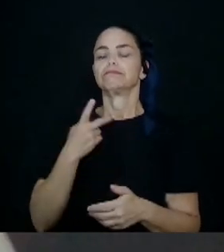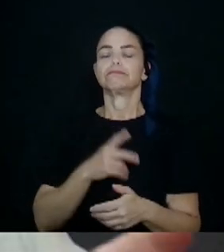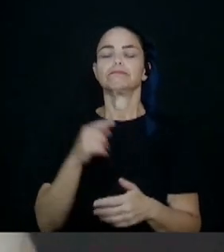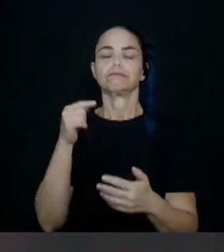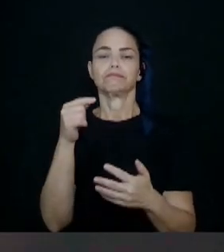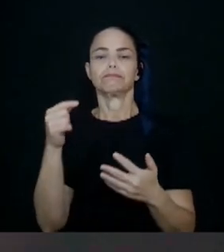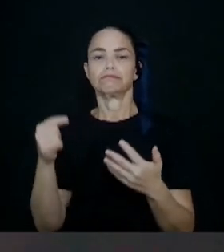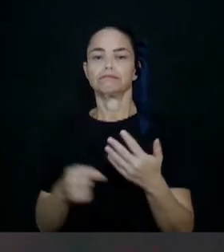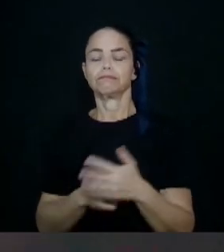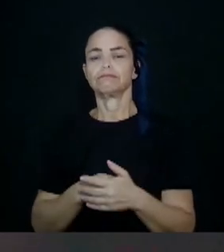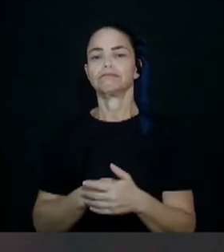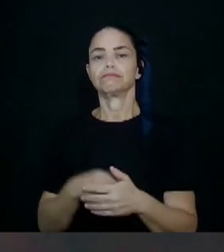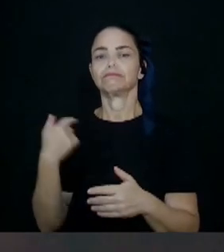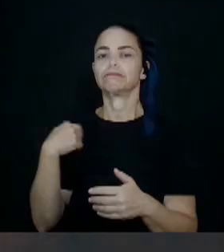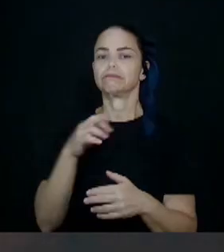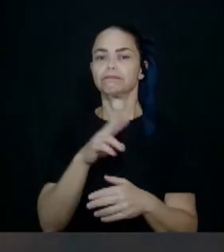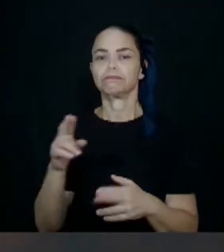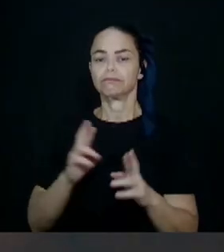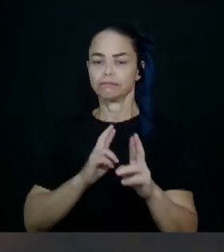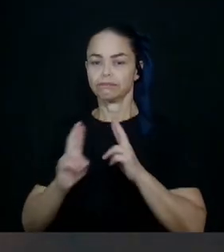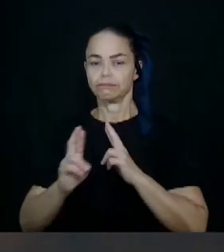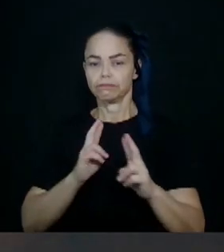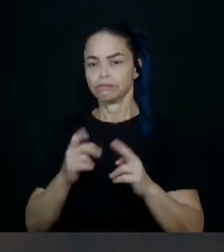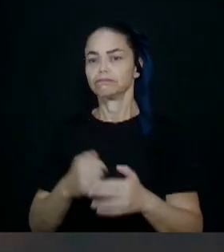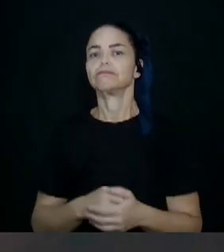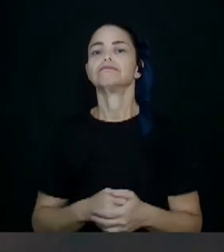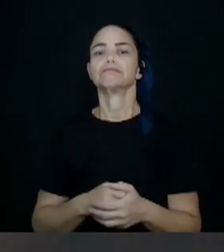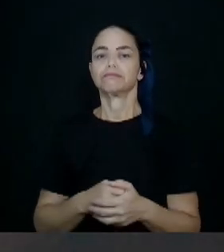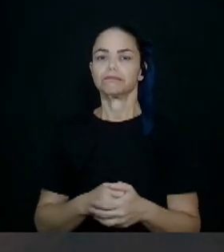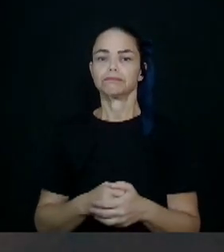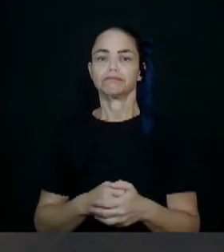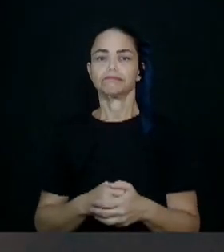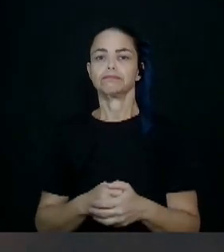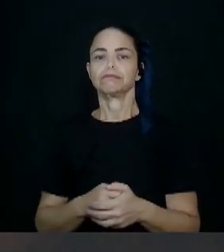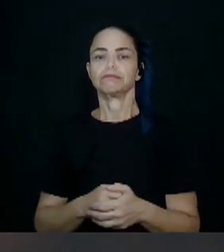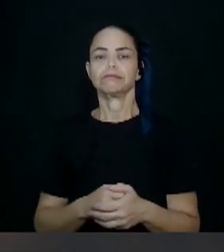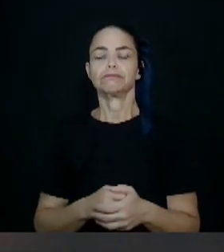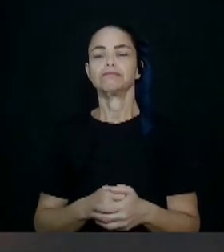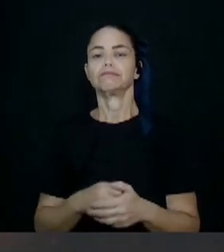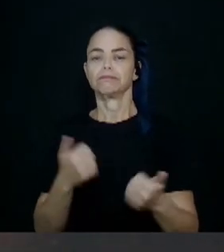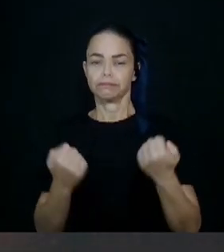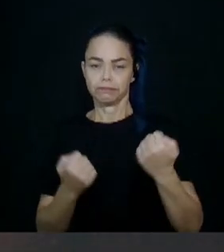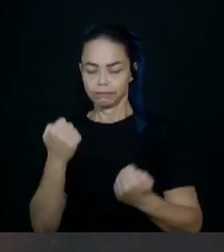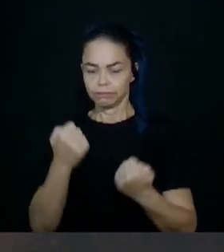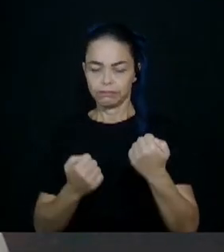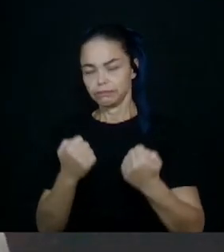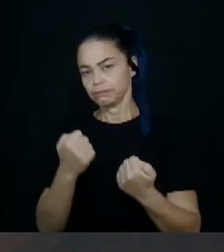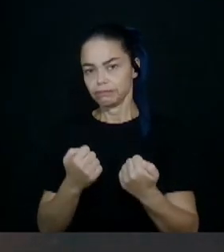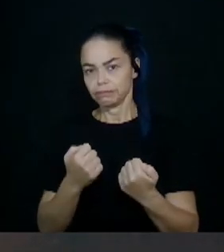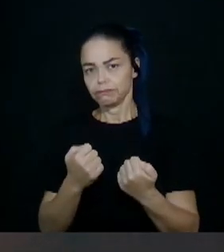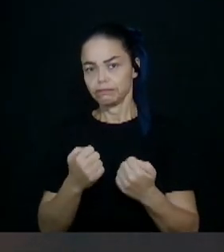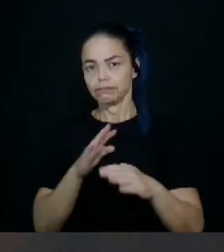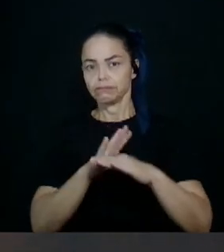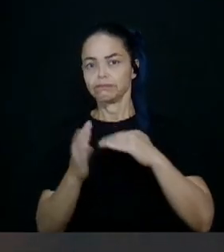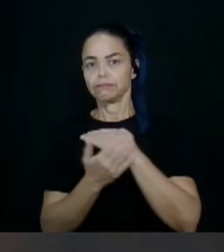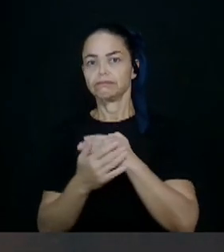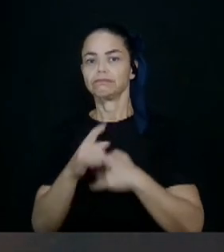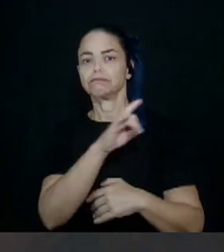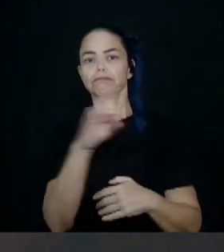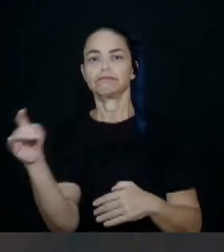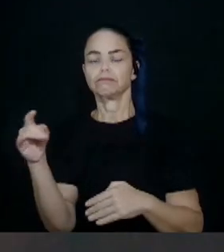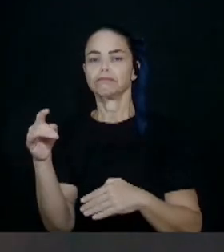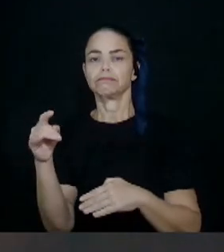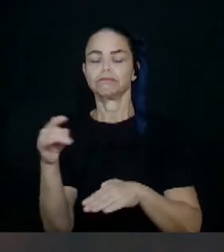nas vias. Se você vai, nós estamos falando de carro, vai nos bairros, cada um faz a sua calçada, do